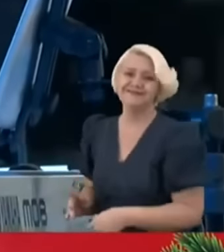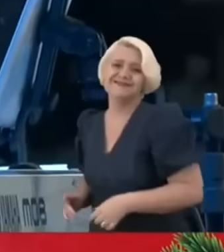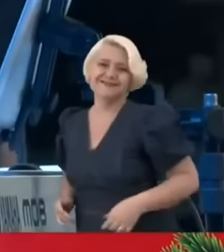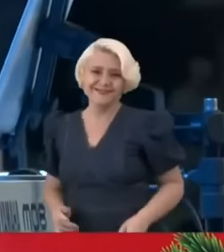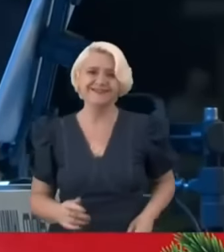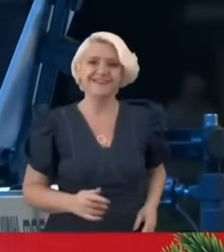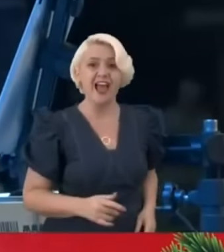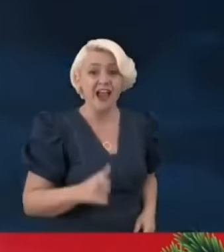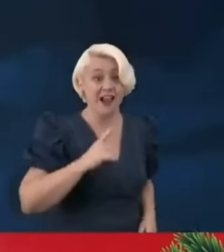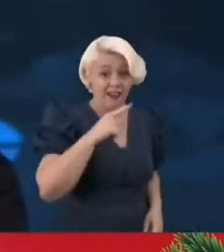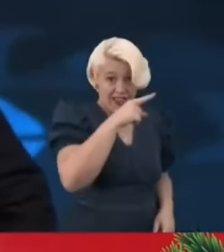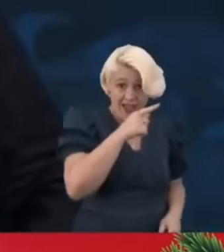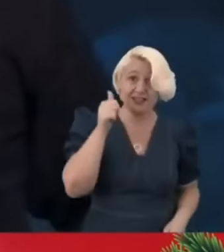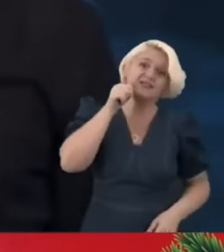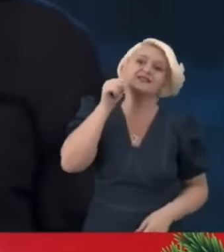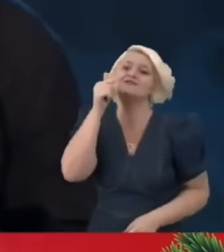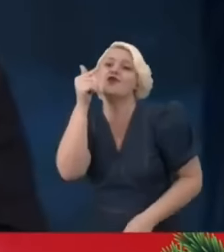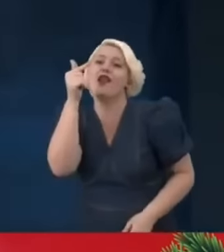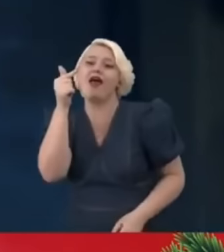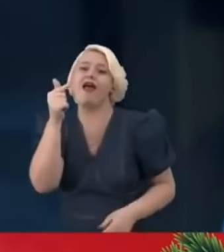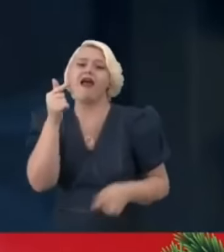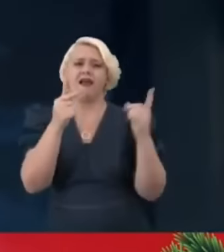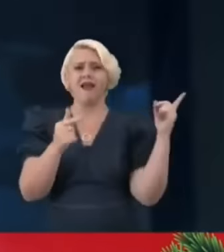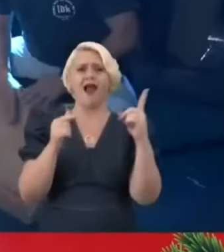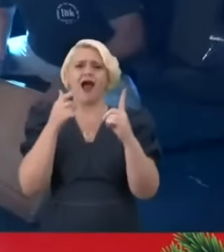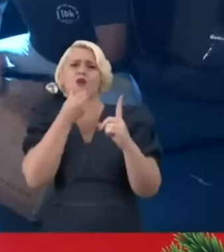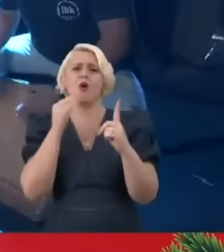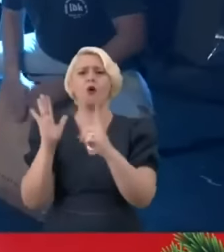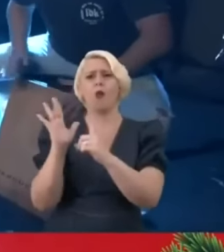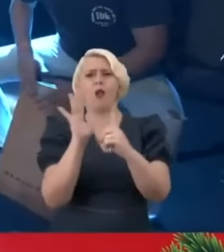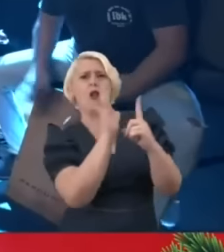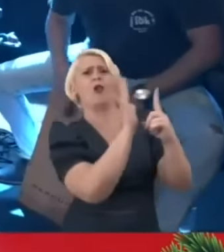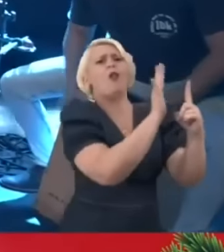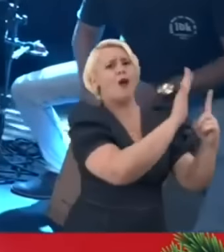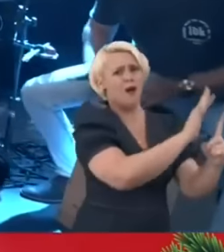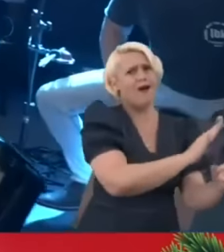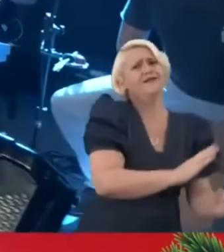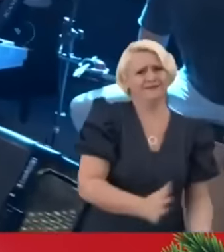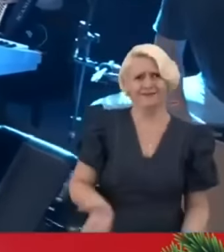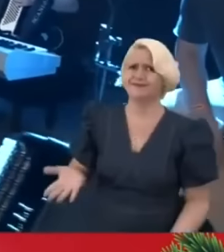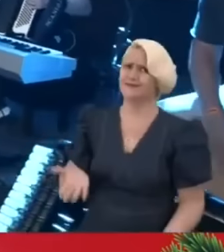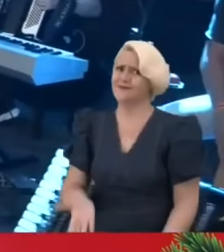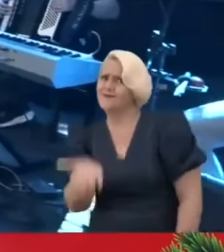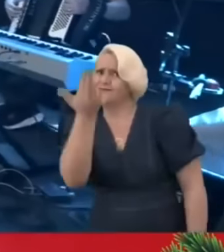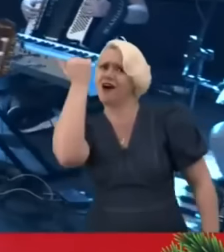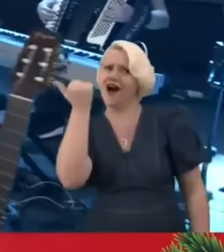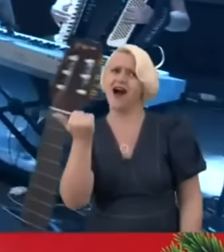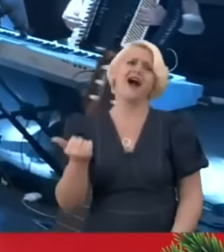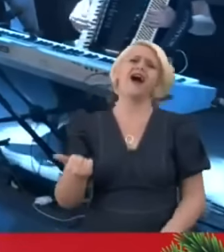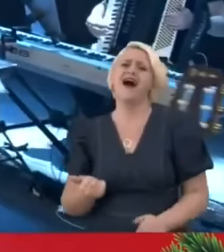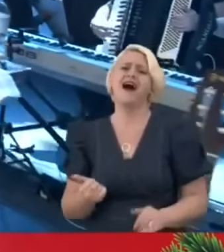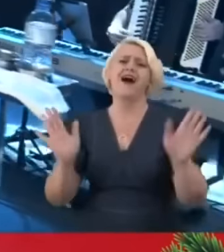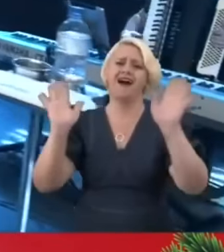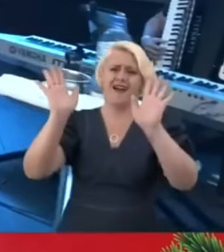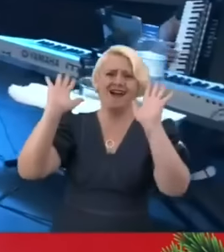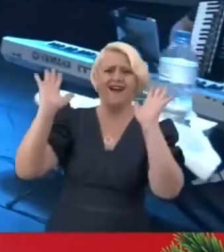homem. Lá vai ter sede. Pra ninguém se mete, lá vai ter sede pra cada